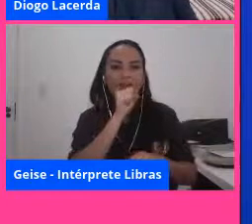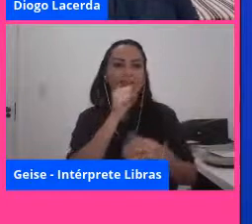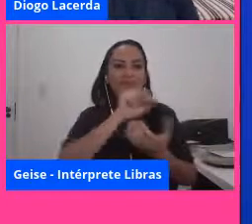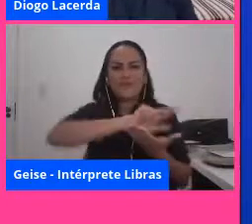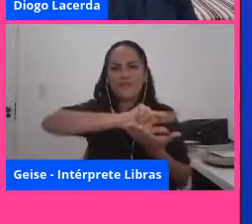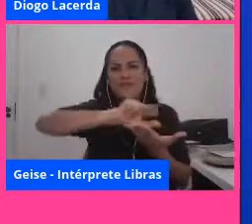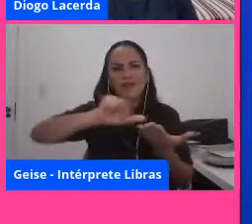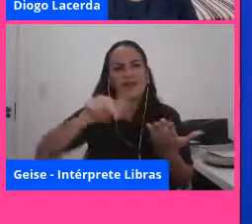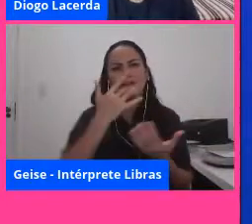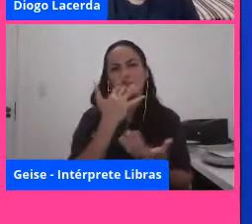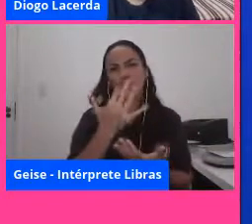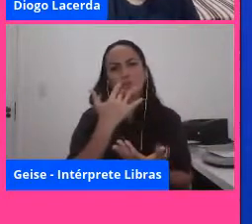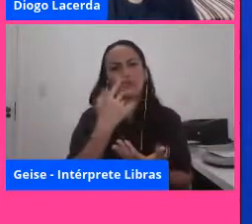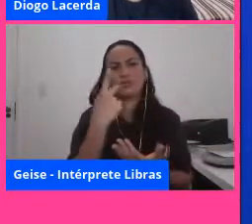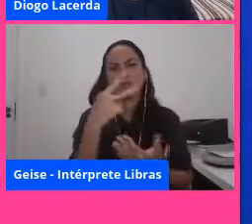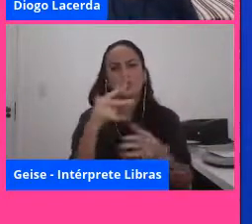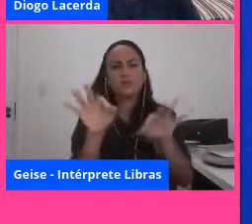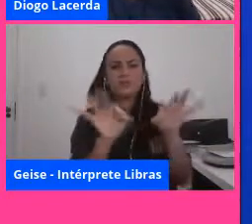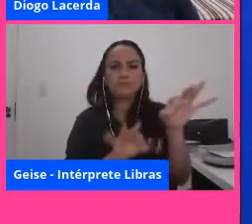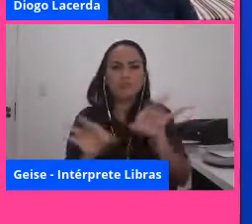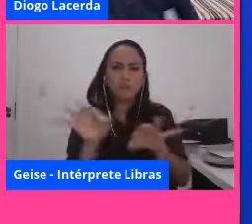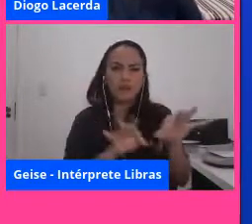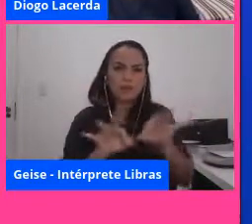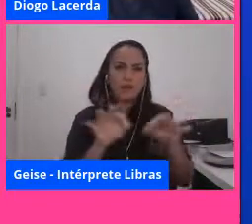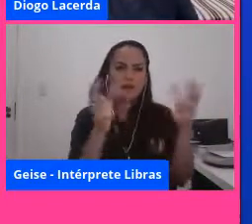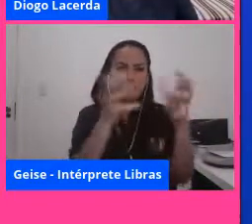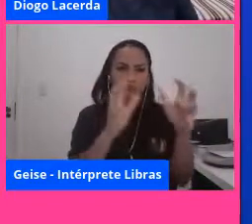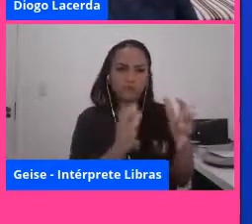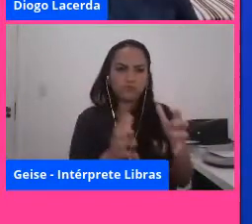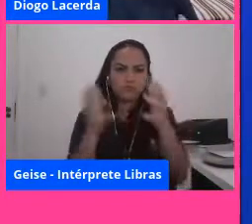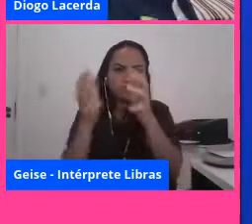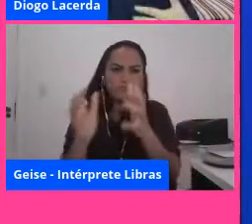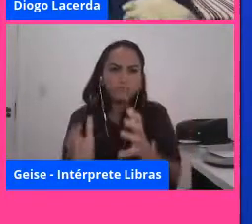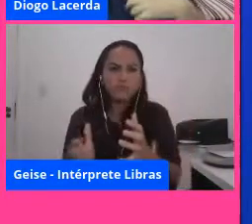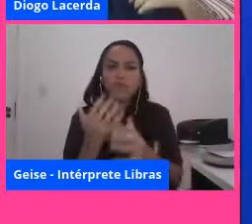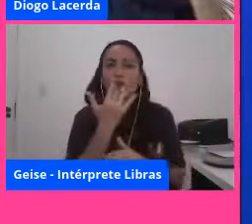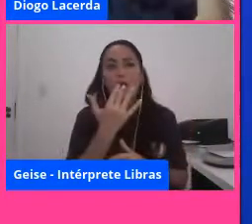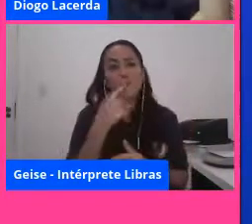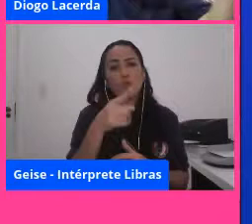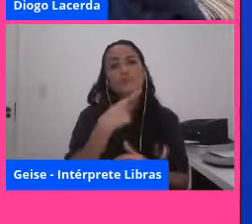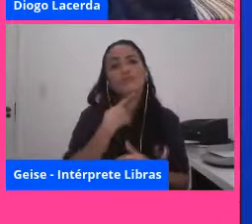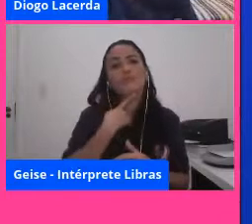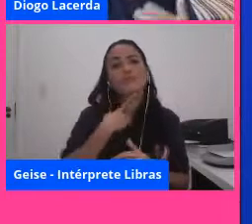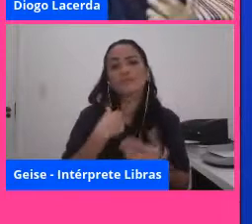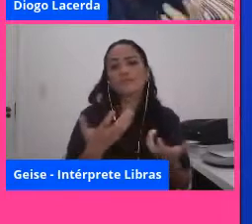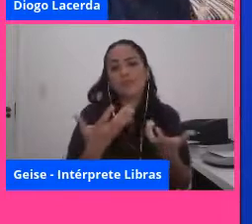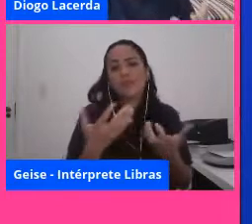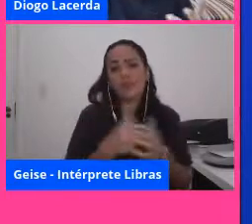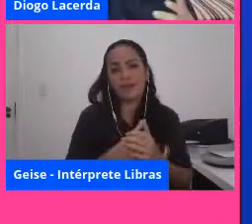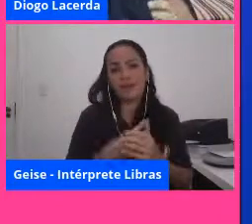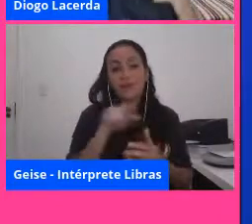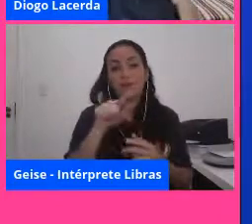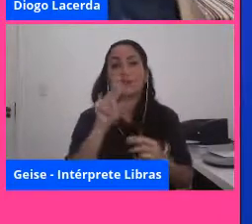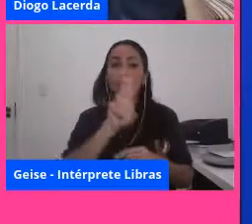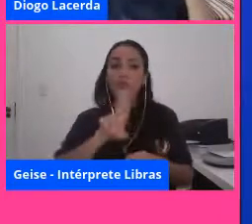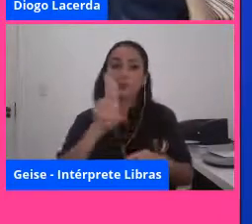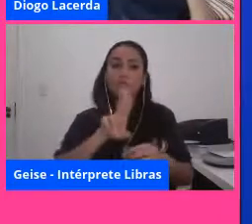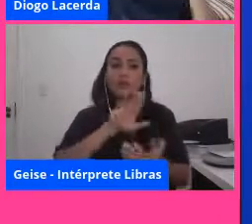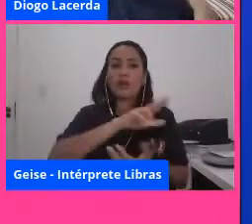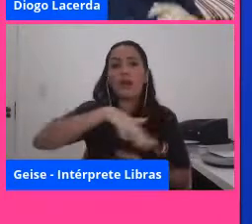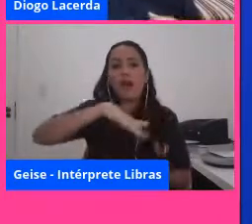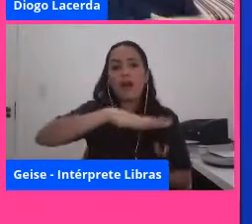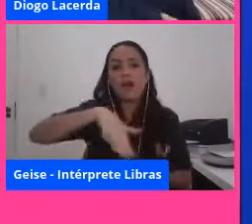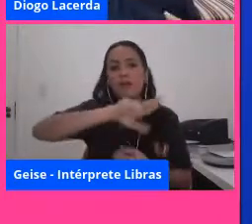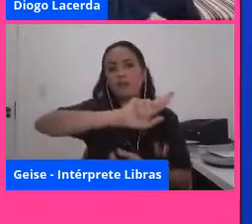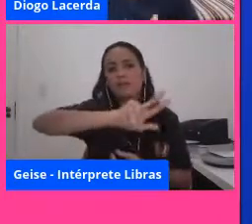você montar o teu produto, o teu protótipo com a cor que você quiser. E aí você pode aplicar isso em diversas áreas. E